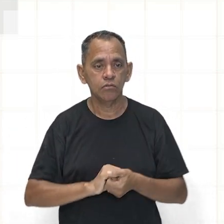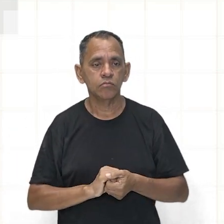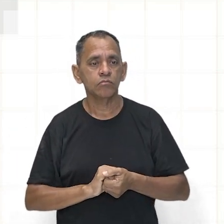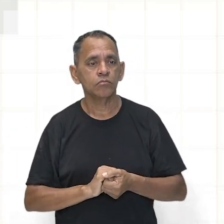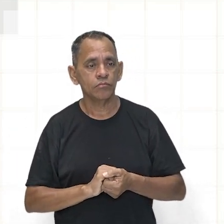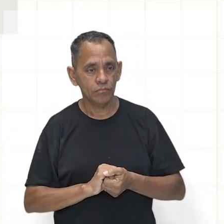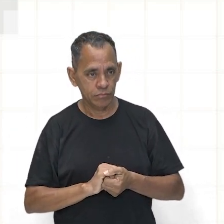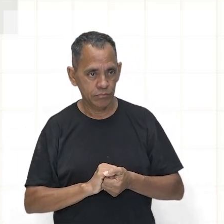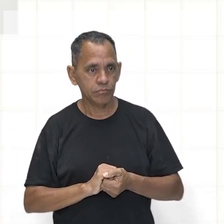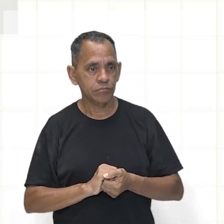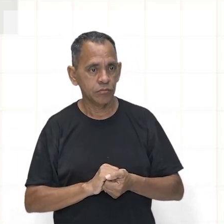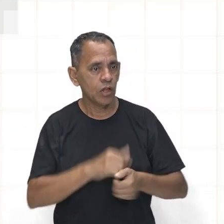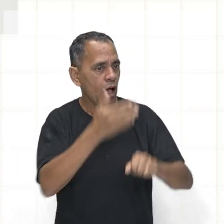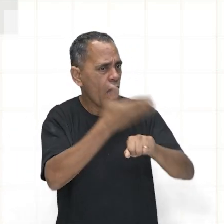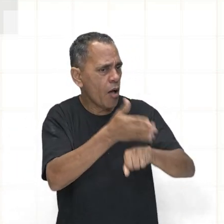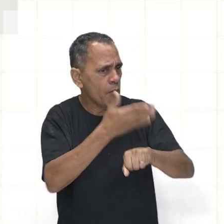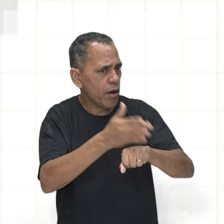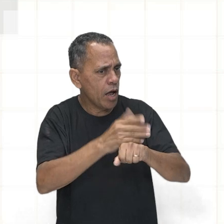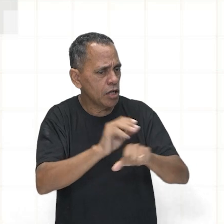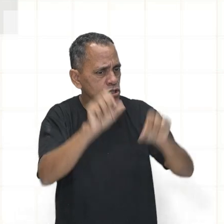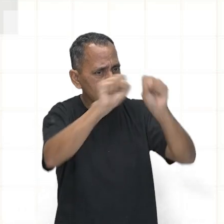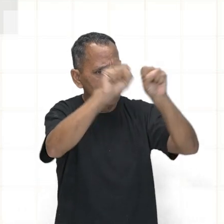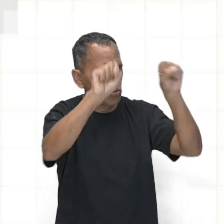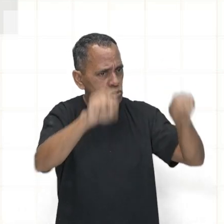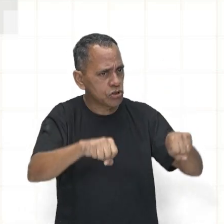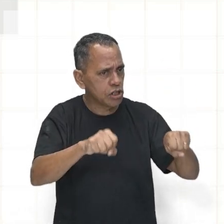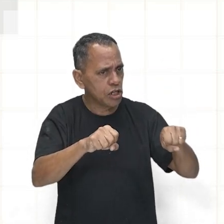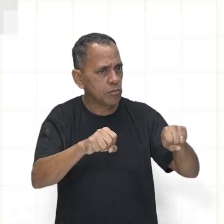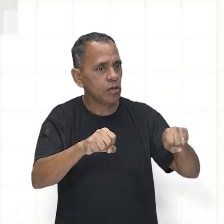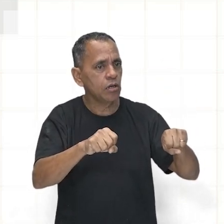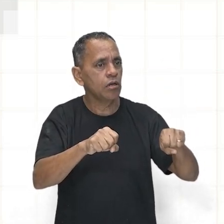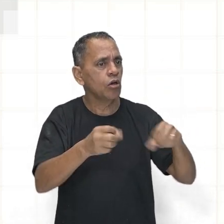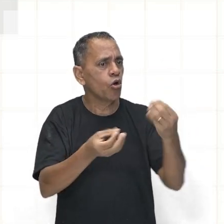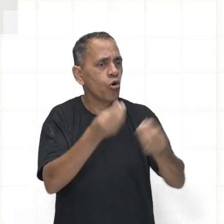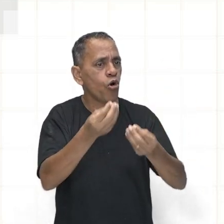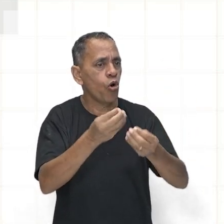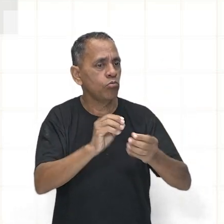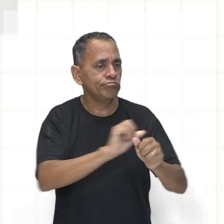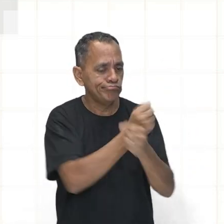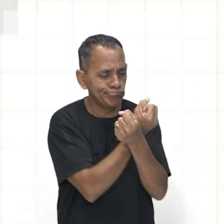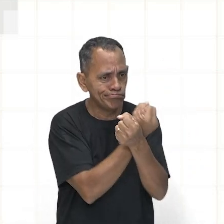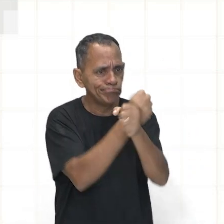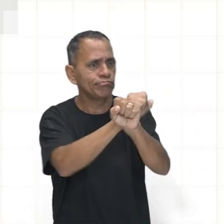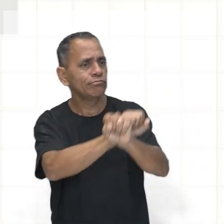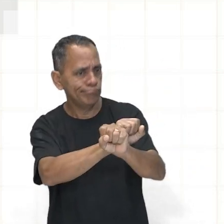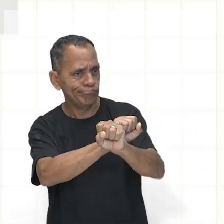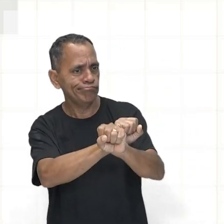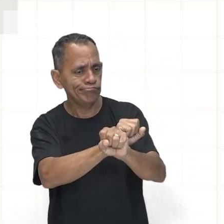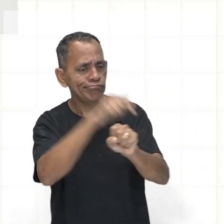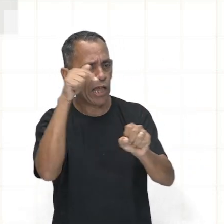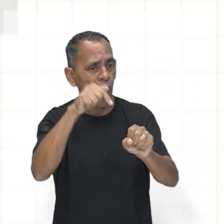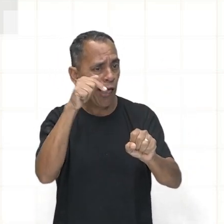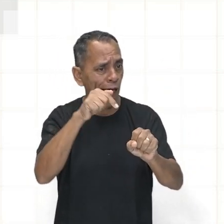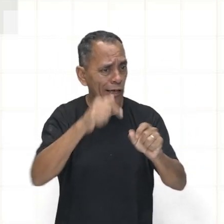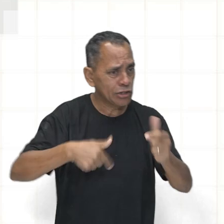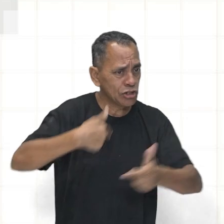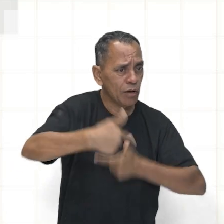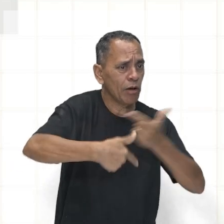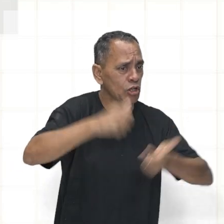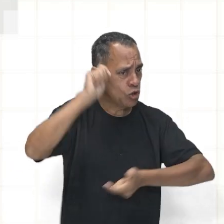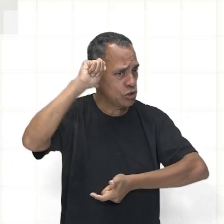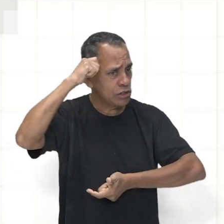vamos observar a inclusão e também a prática, né, do sistema escravocrata, em que tem ali